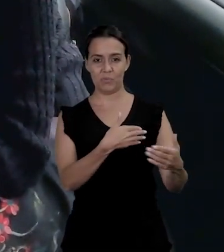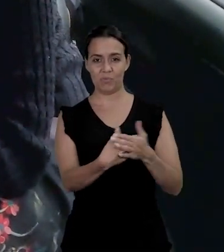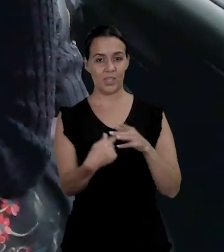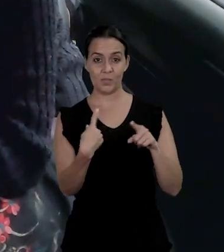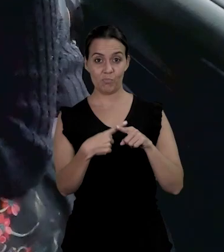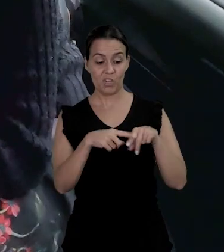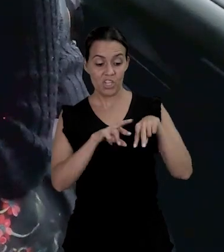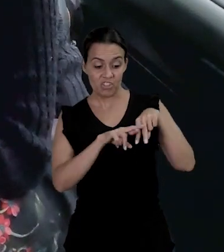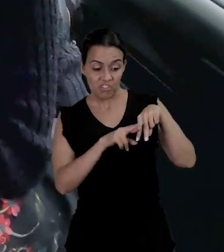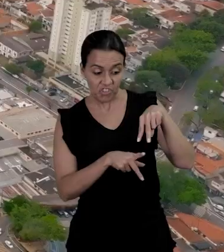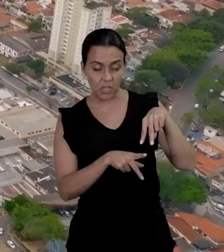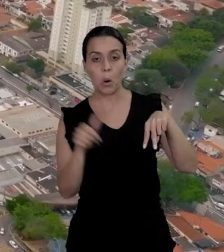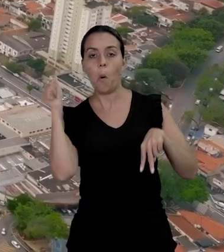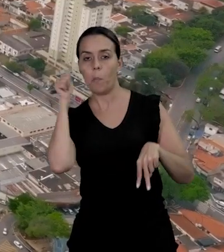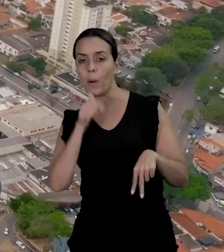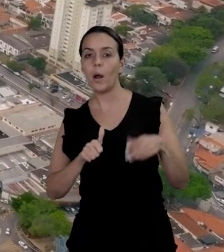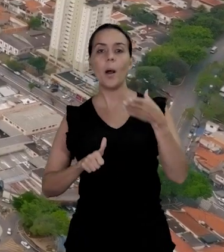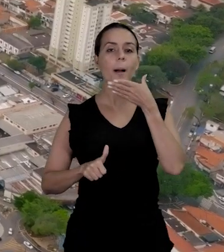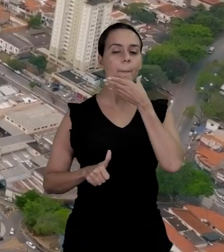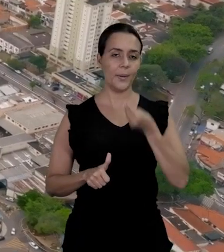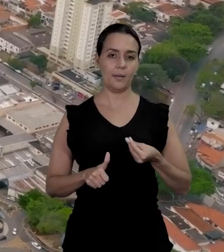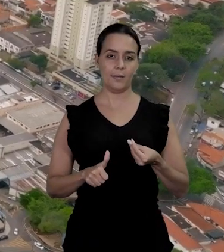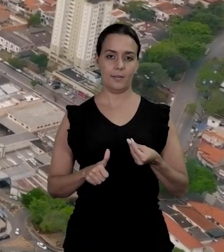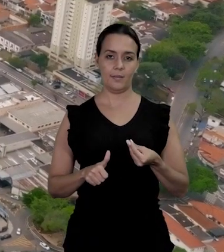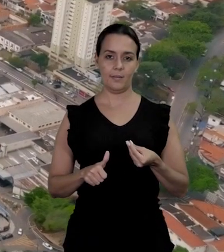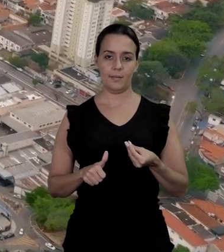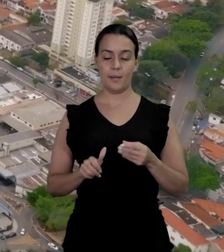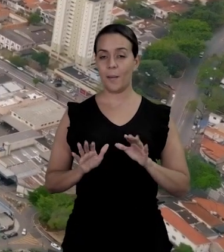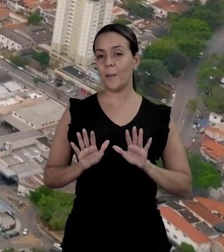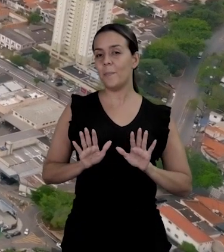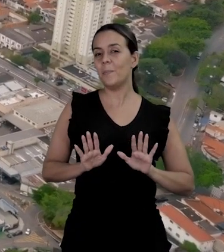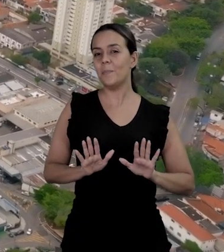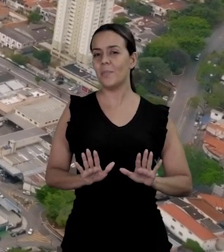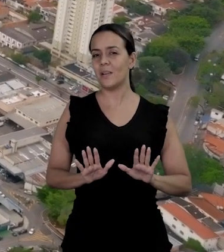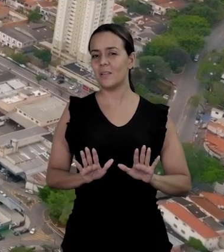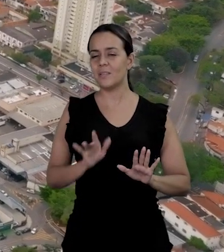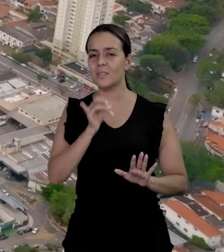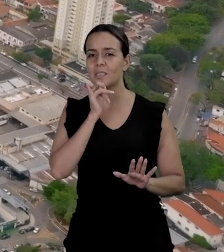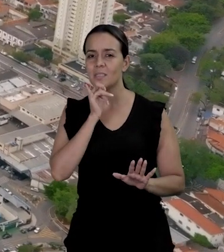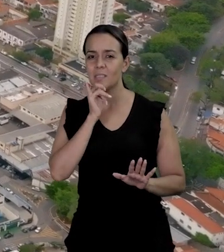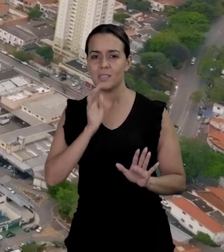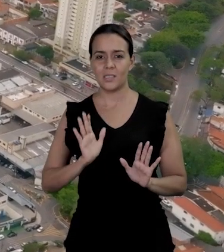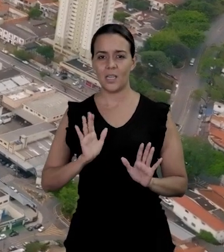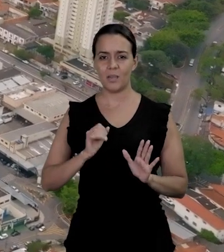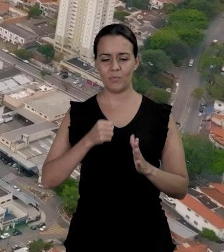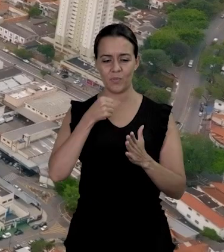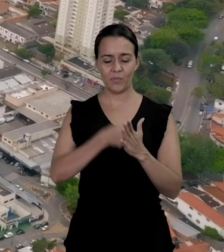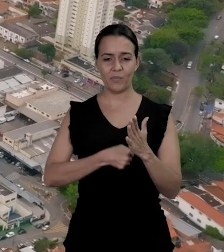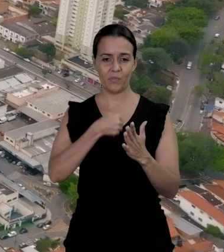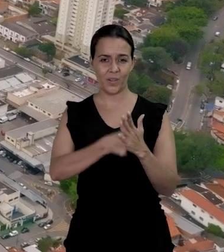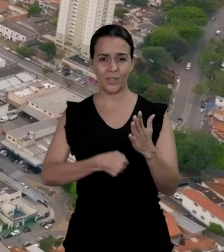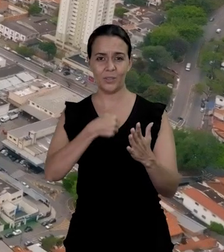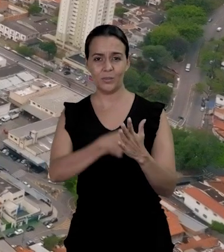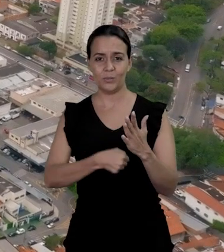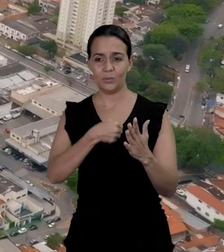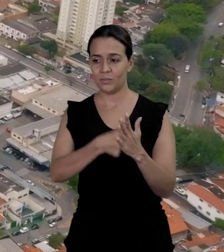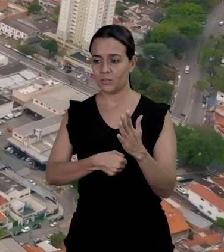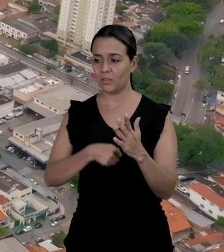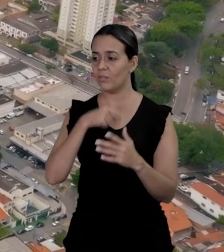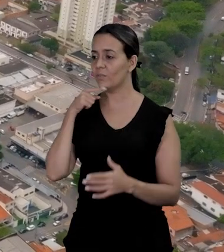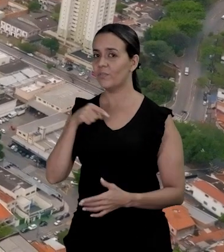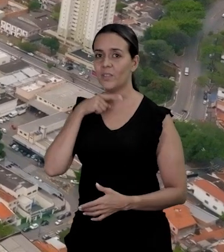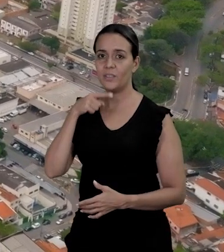são ideólogos de gênero, na verdade, que eles estão combatendo. Então eles podem nem personalizar. É como se você lutasse contra uma